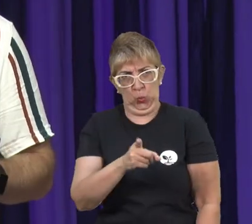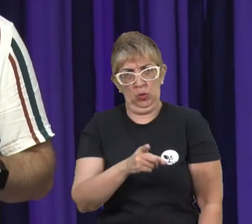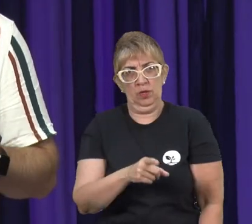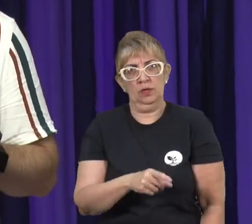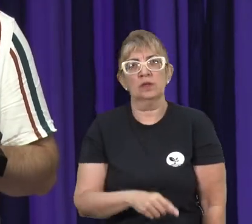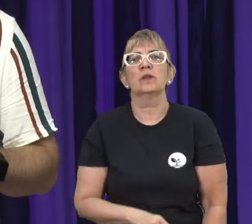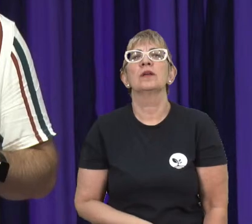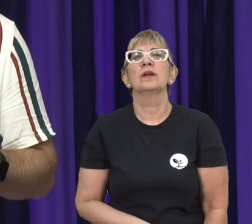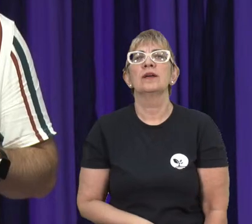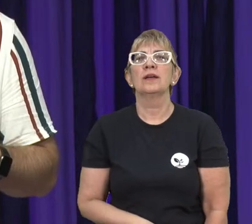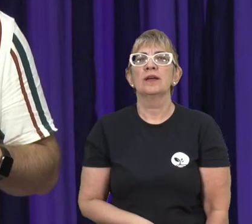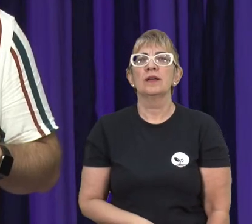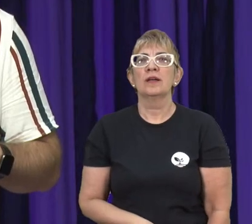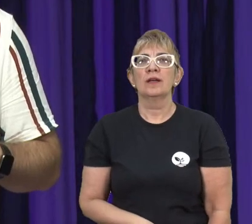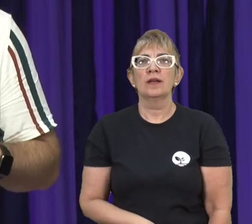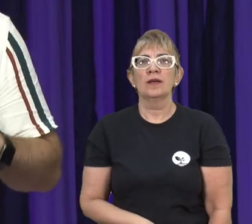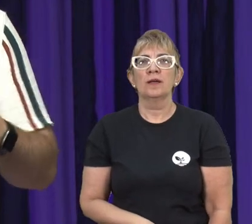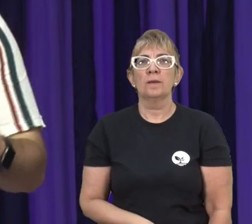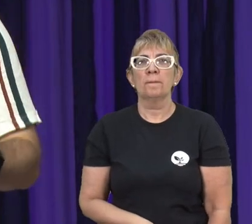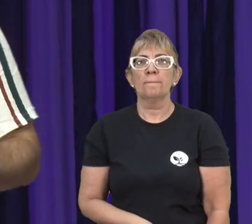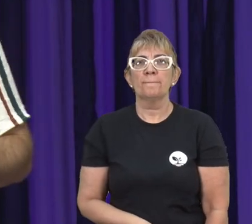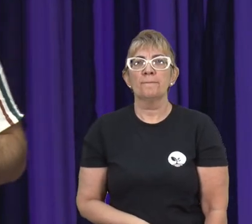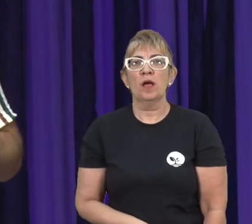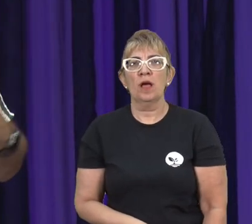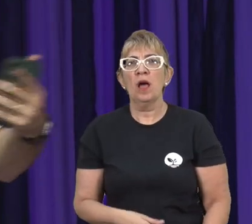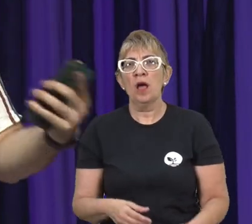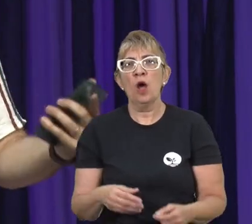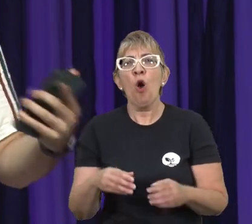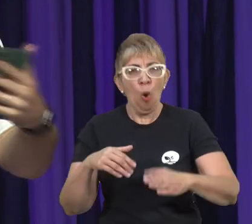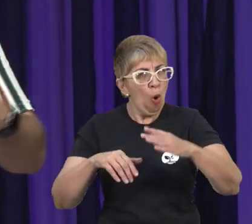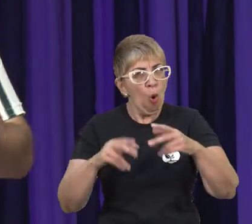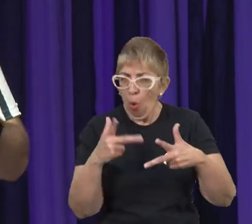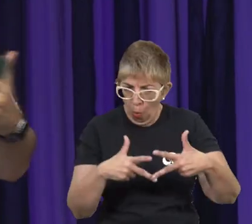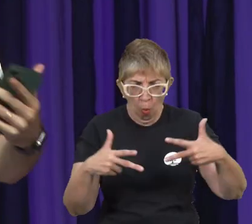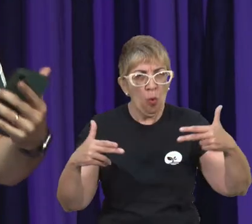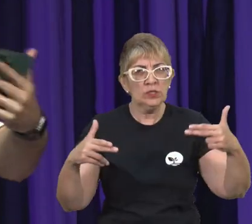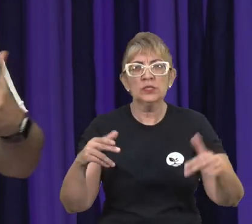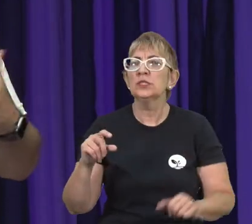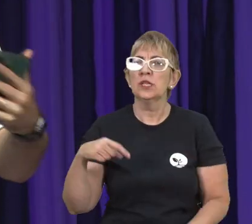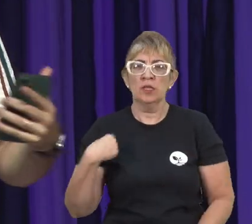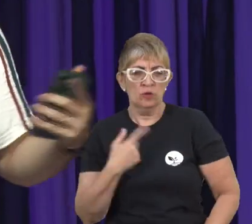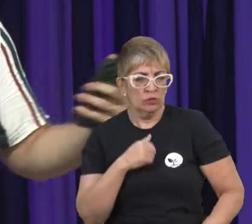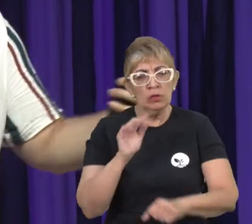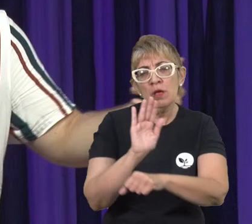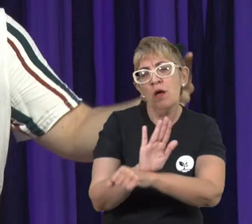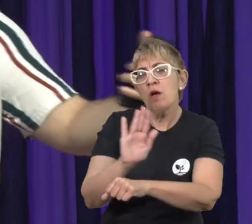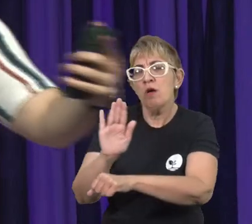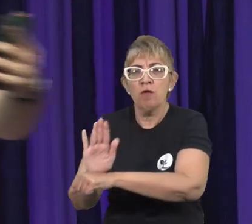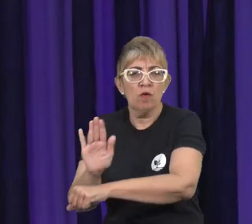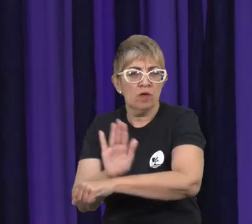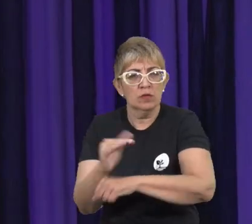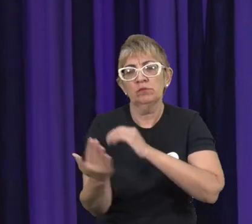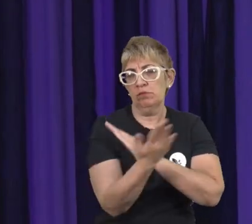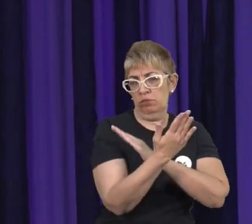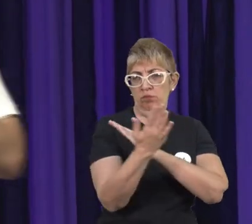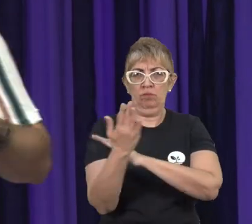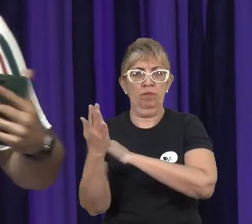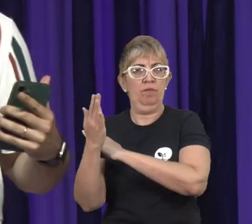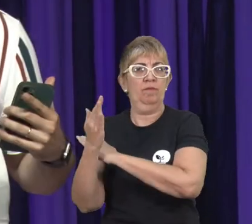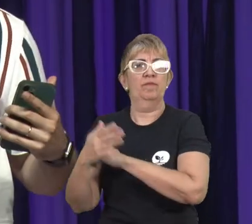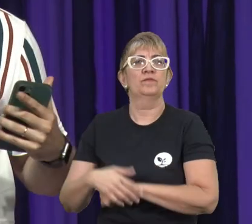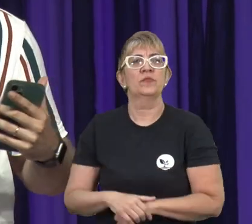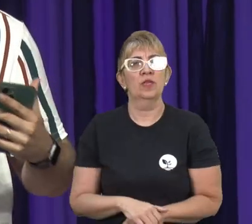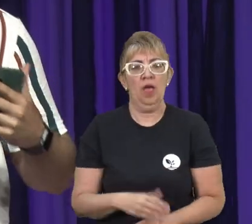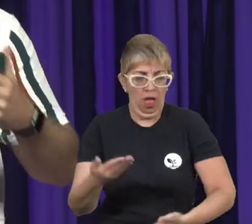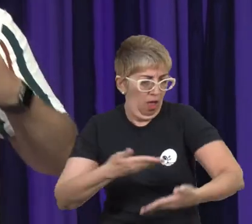autores bíblicos de ações que devemos ter uns para com os outros no contexto da